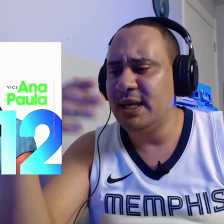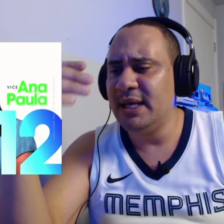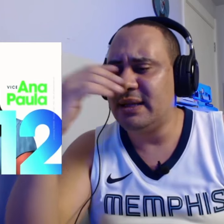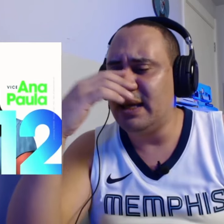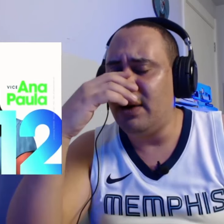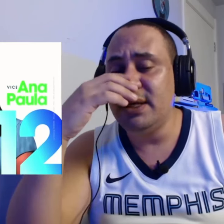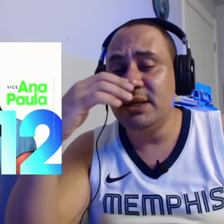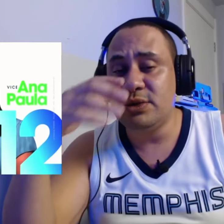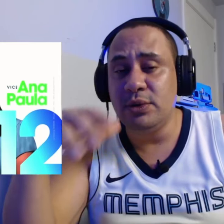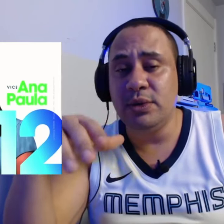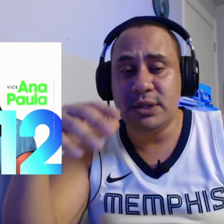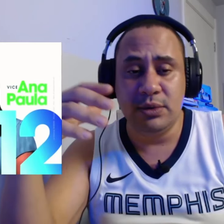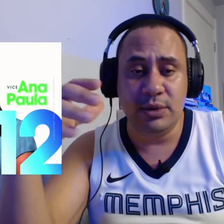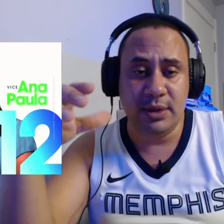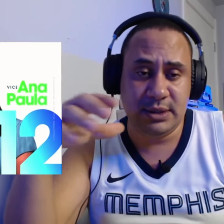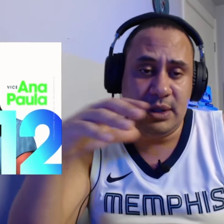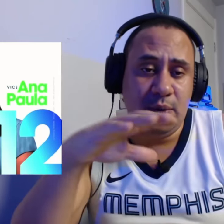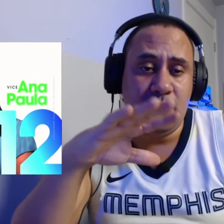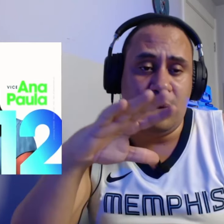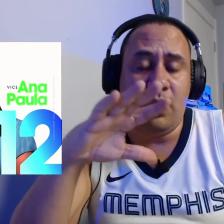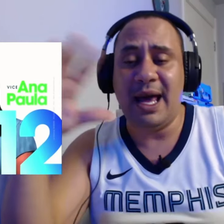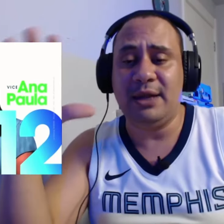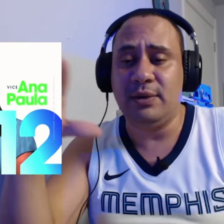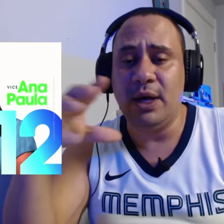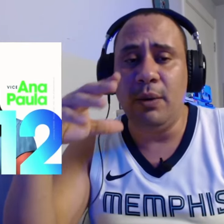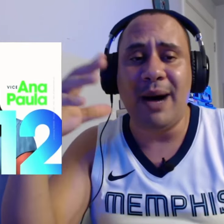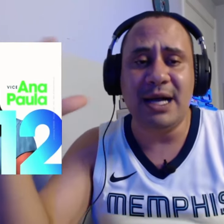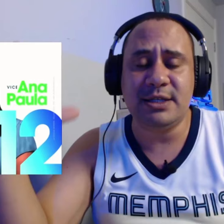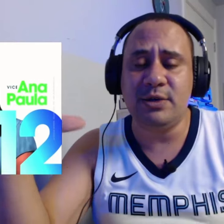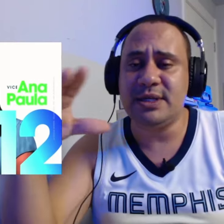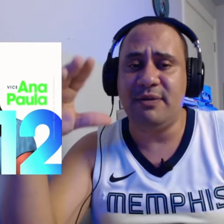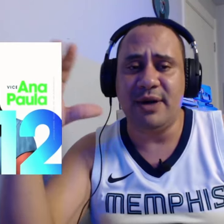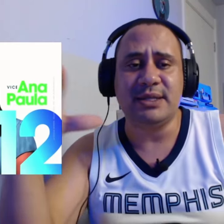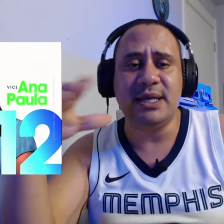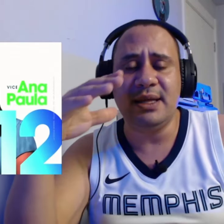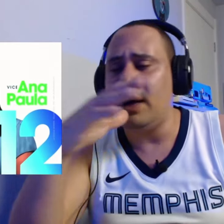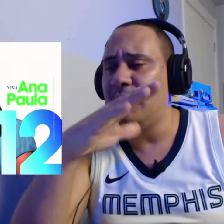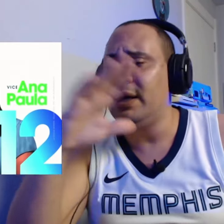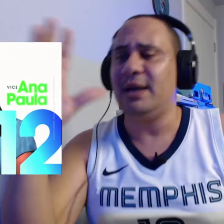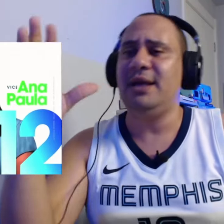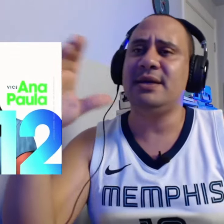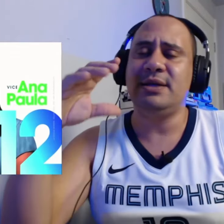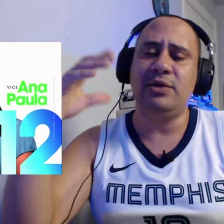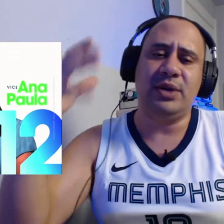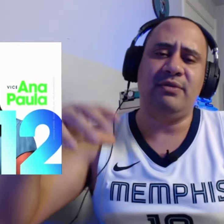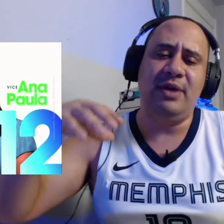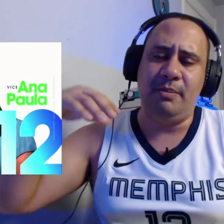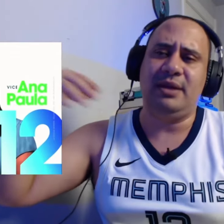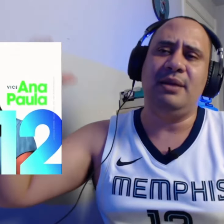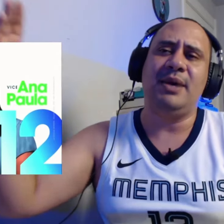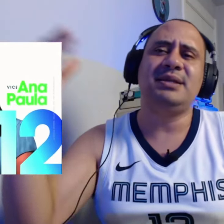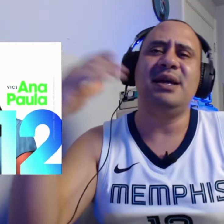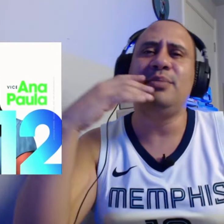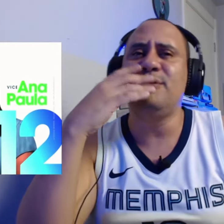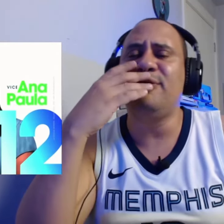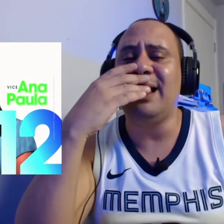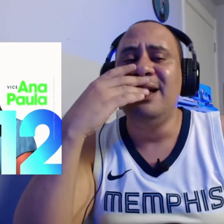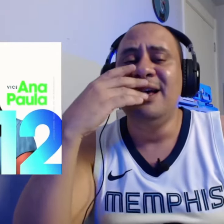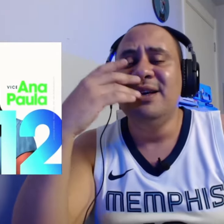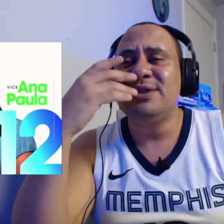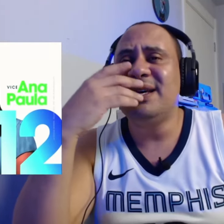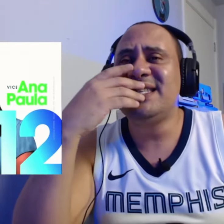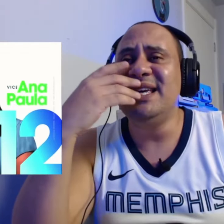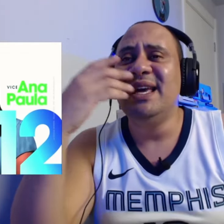fez aí e tal, isso é o correto, né? O básico a se fazer e tal, ele cria a Ciro TV para ter mais tempo de